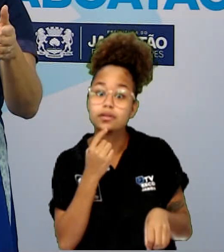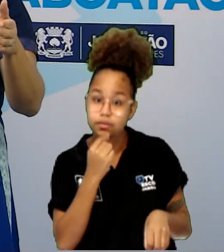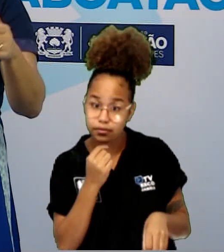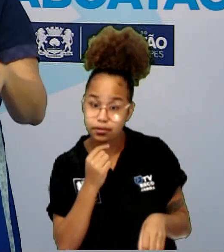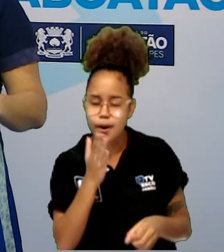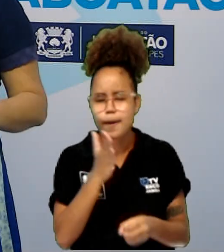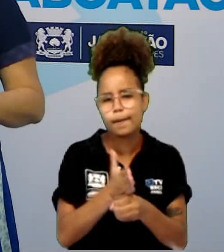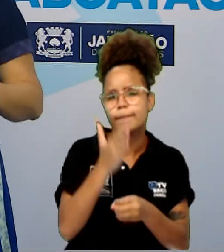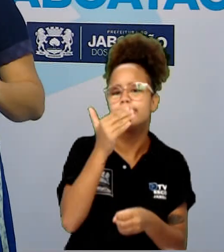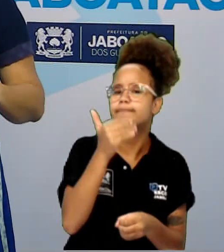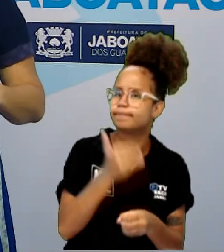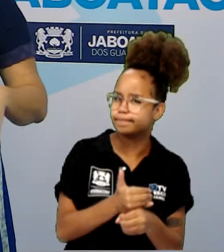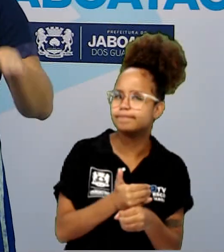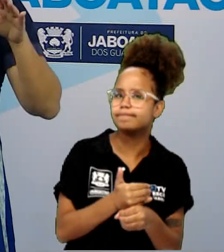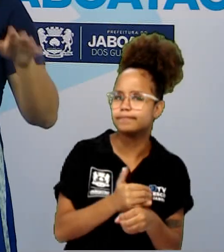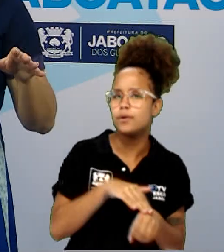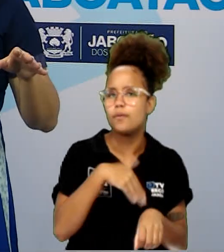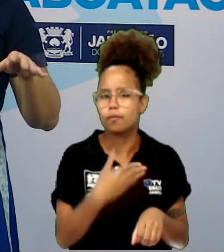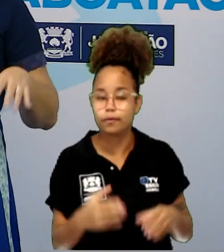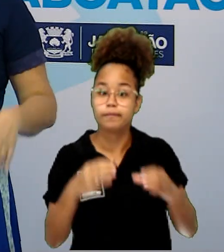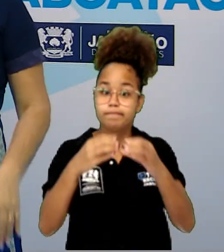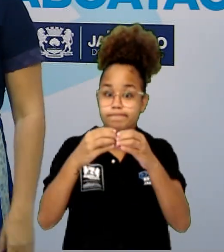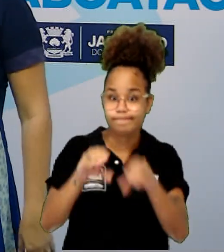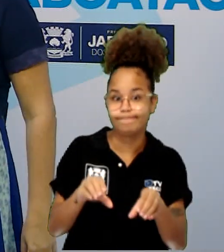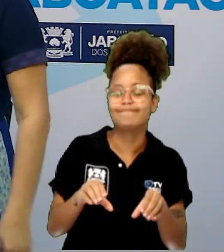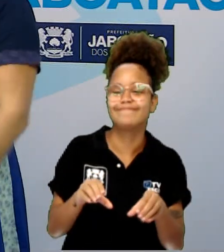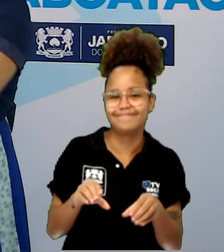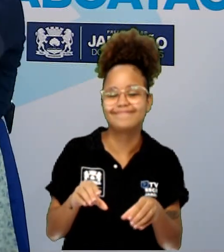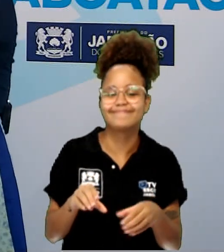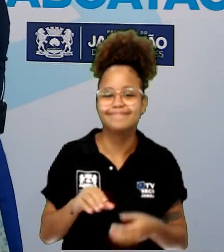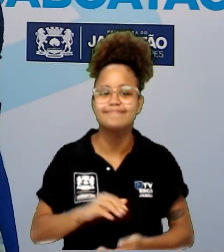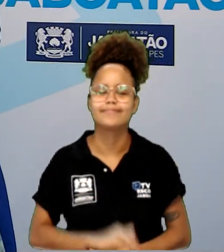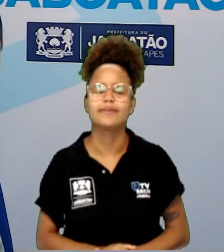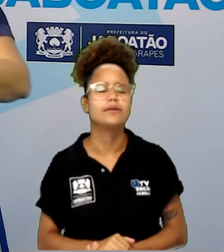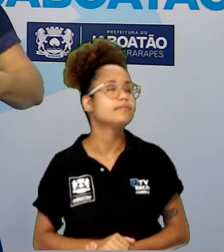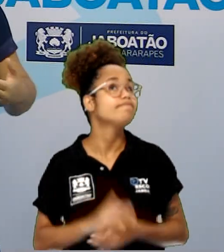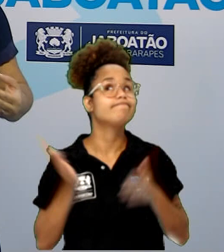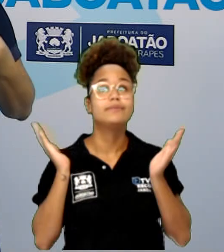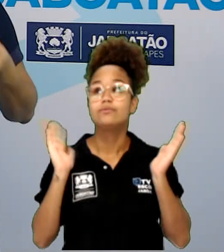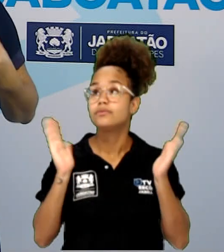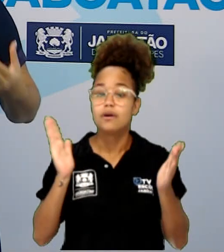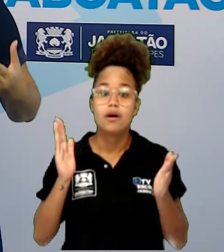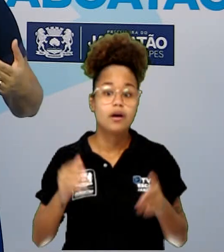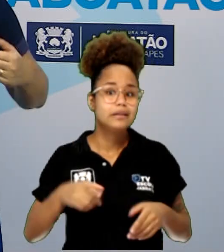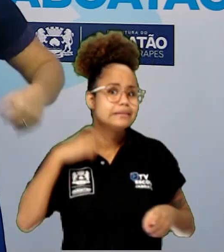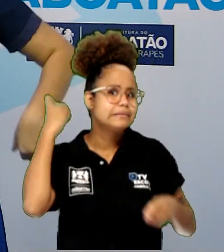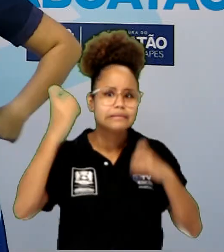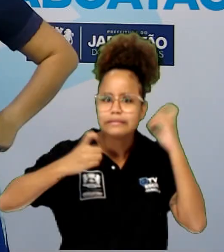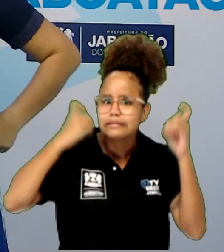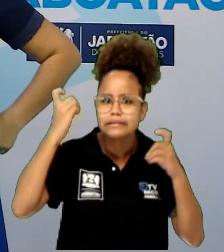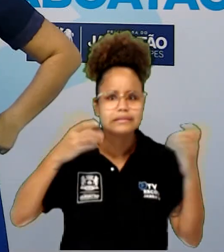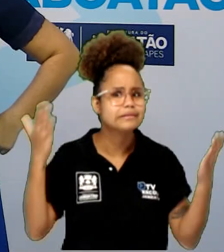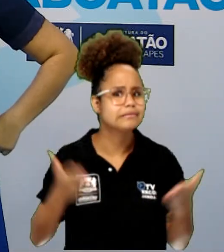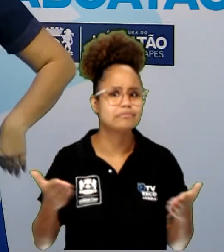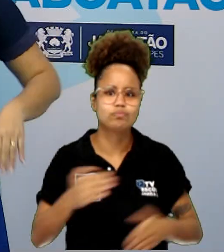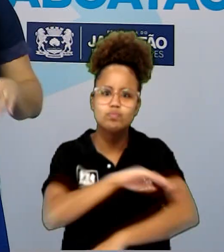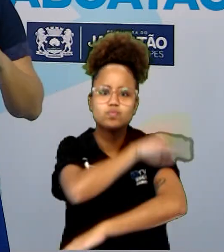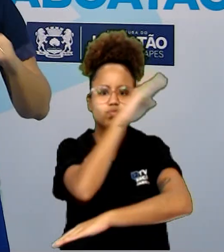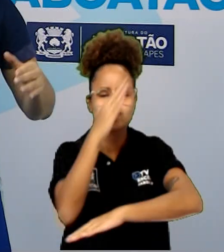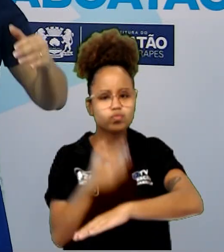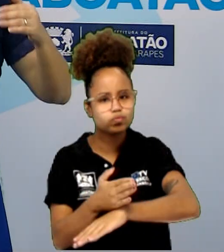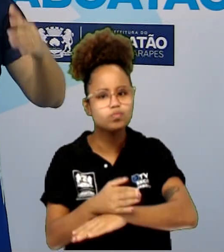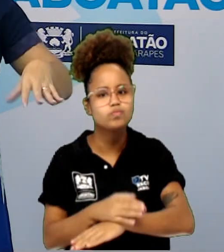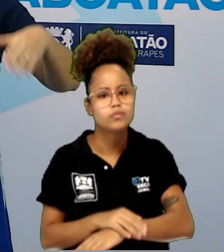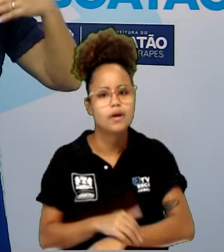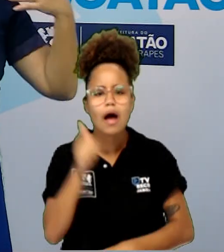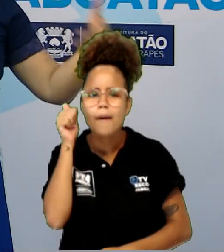as batatas e desceu o ovo. Meu Deus do céu, que confusão nessa montanha.